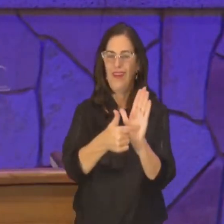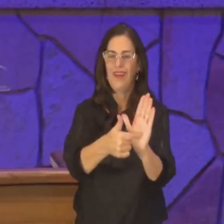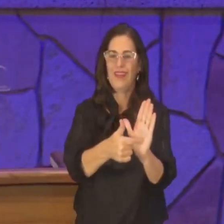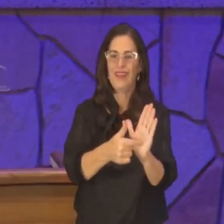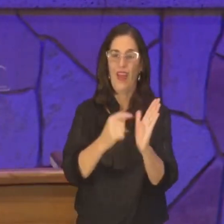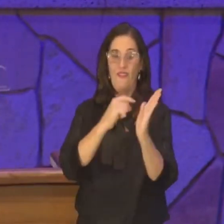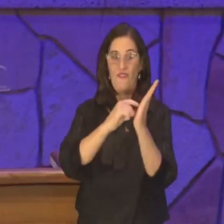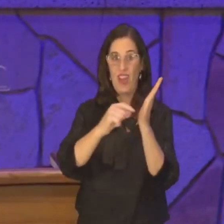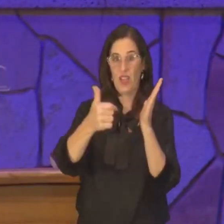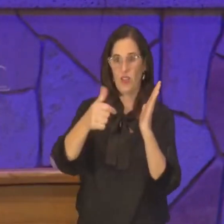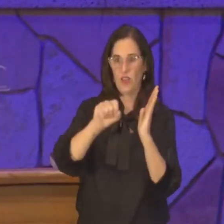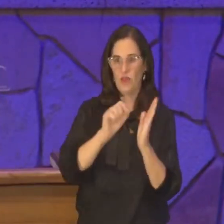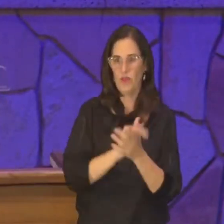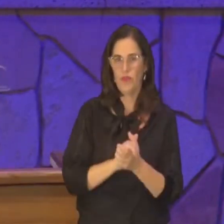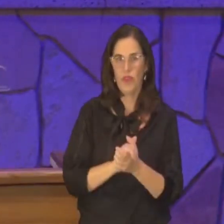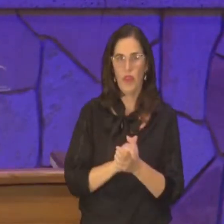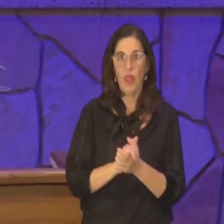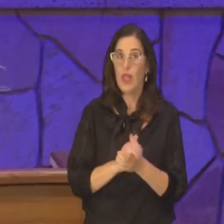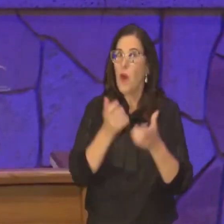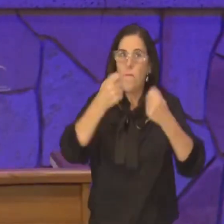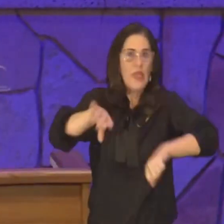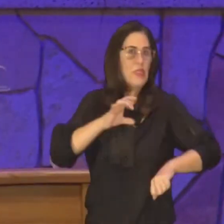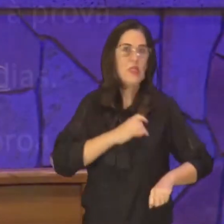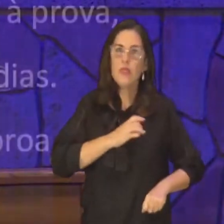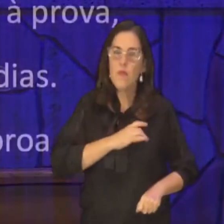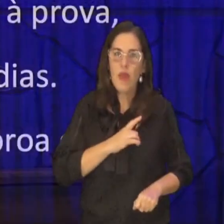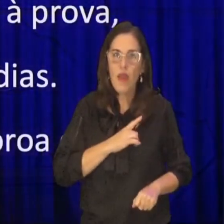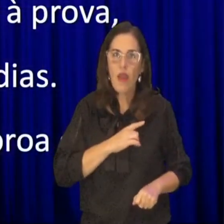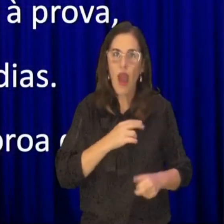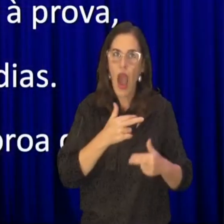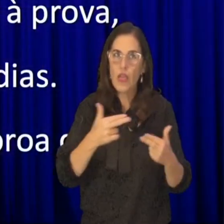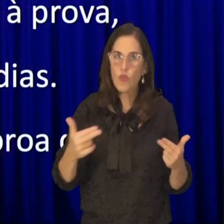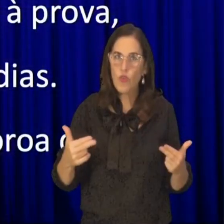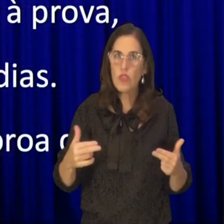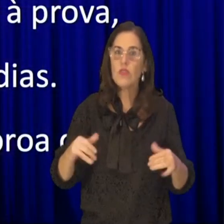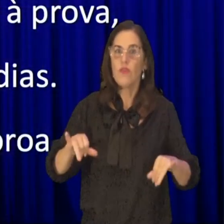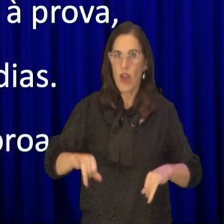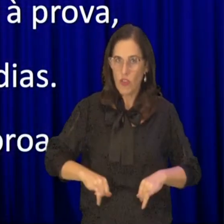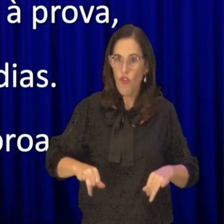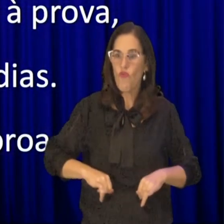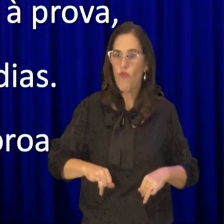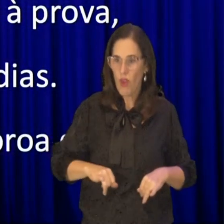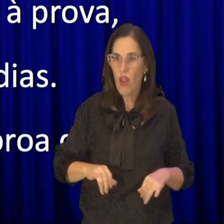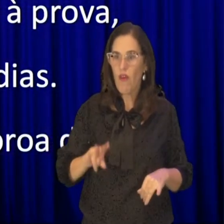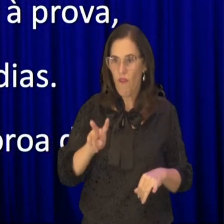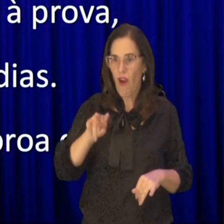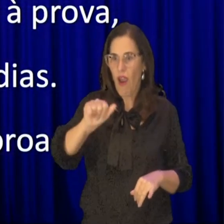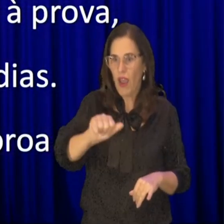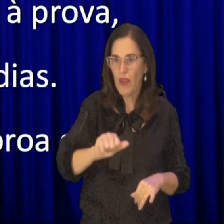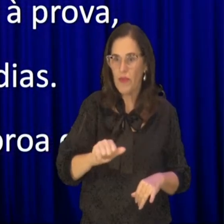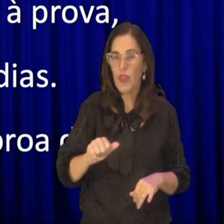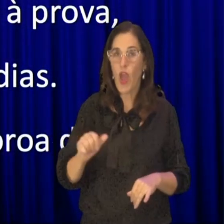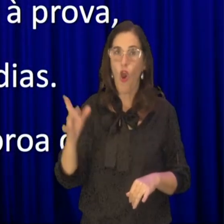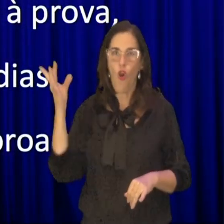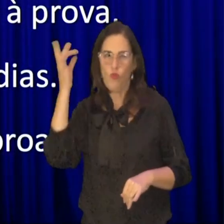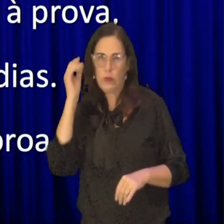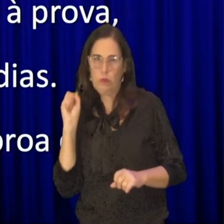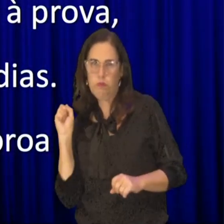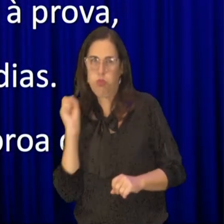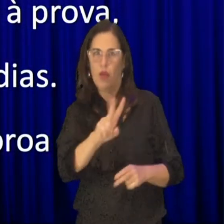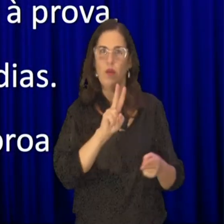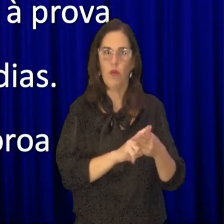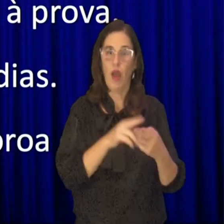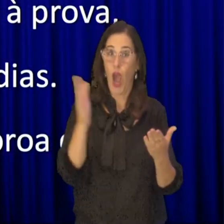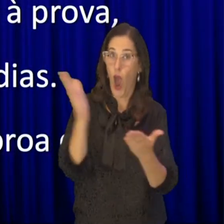verso 10: não temas as coisas que tens de sofrer, eis que o diabo está para lançar em prisão alguns